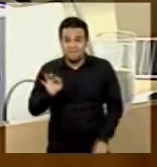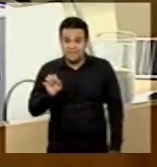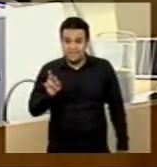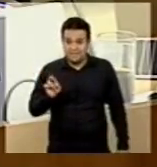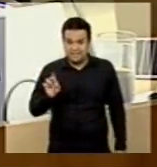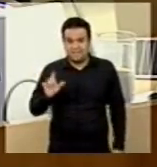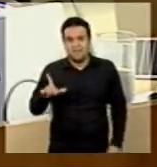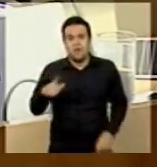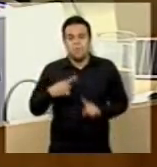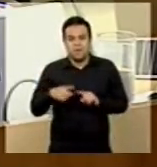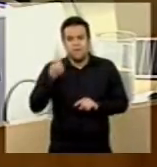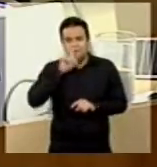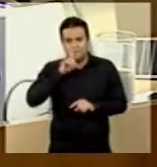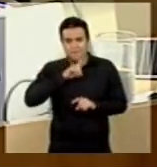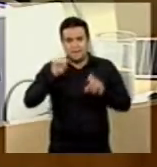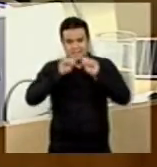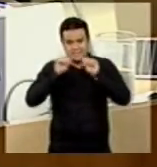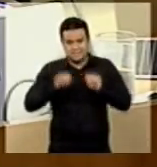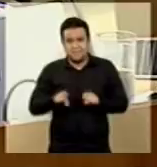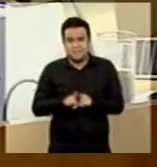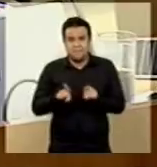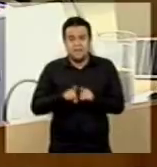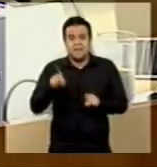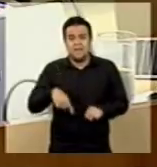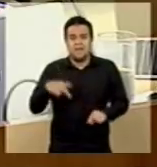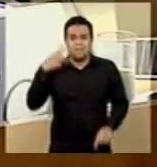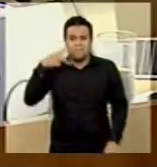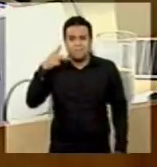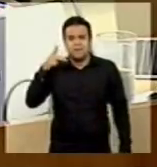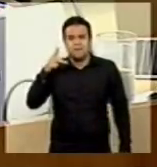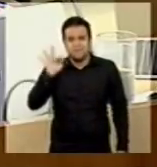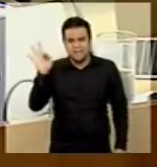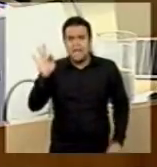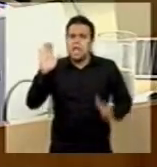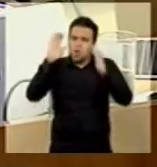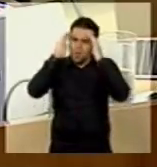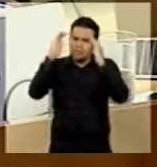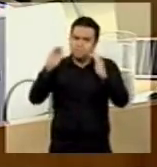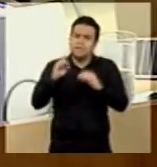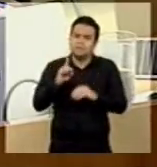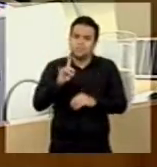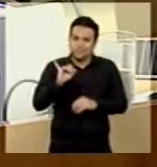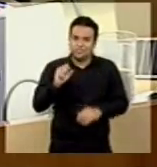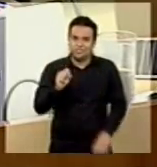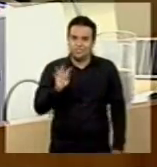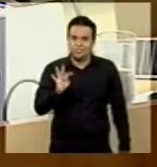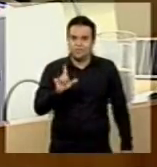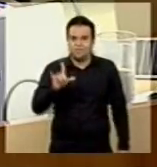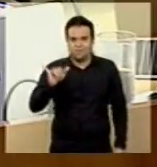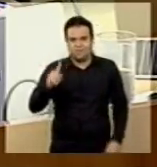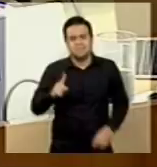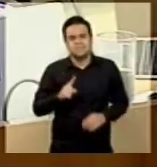do sistema se referia a parlamentares federais. Eu tenho maior apreço, maior respeito pela posição do ministro Dias Toffoli, com a qual não estou de acordo.